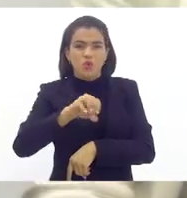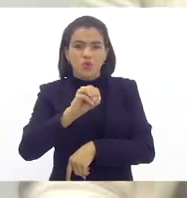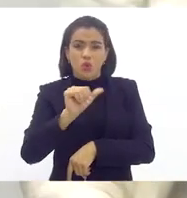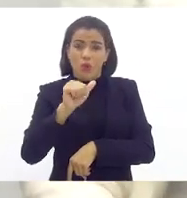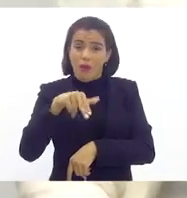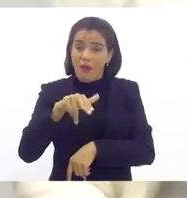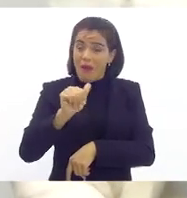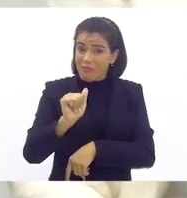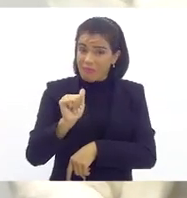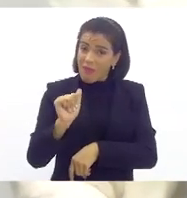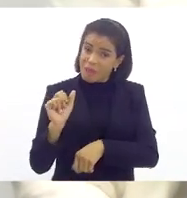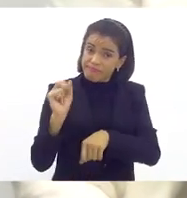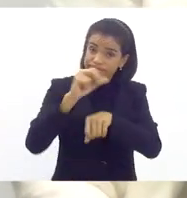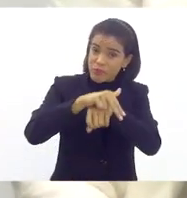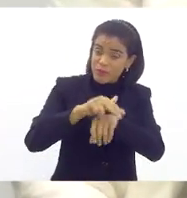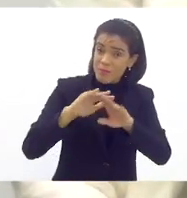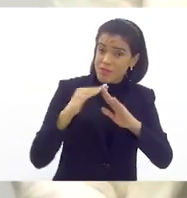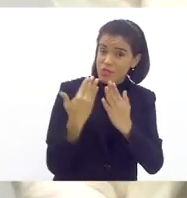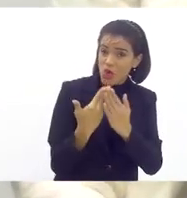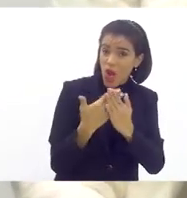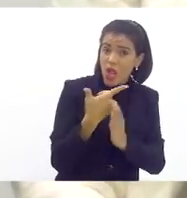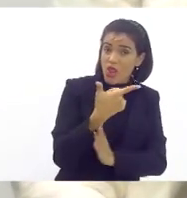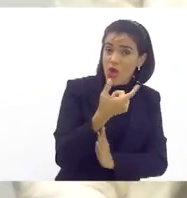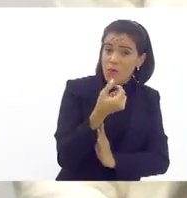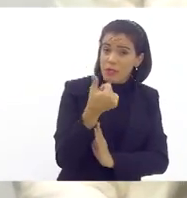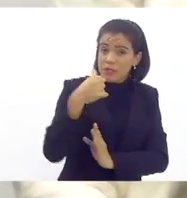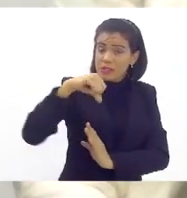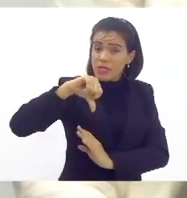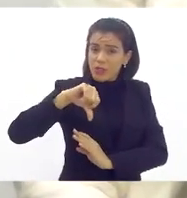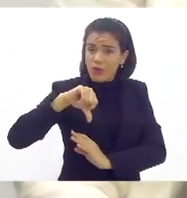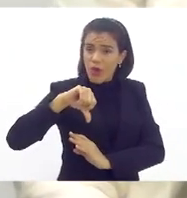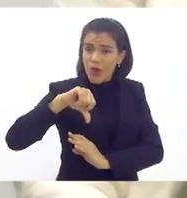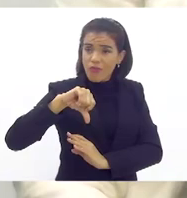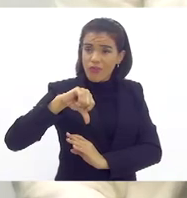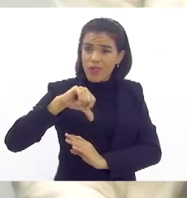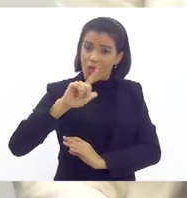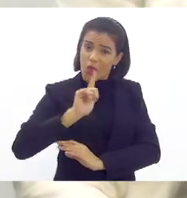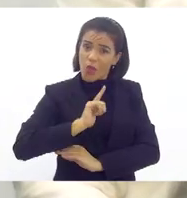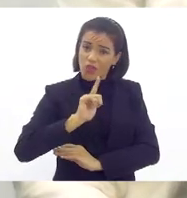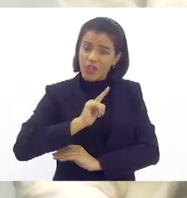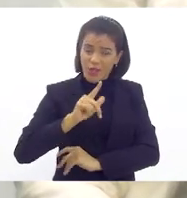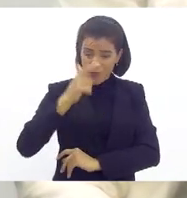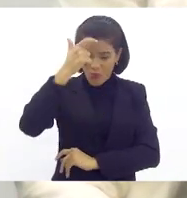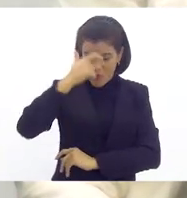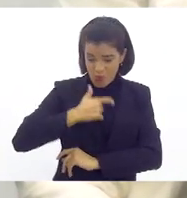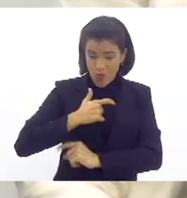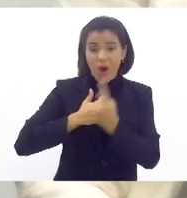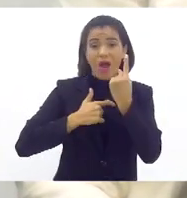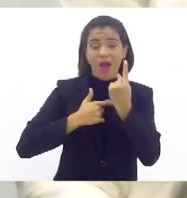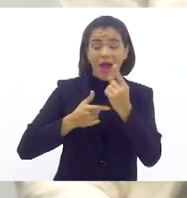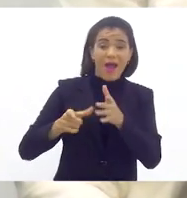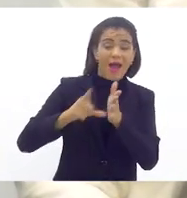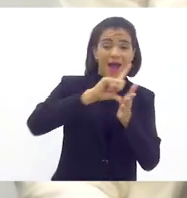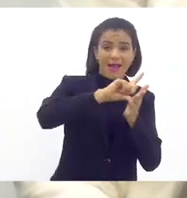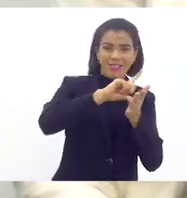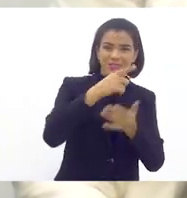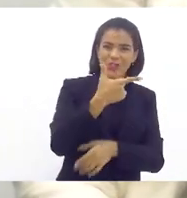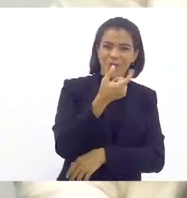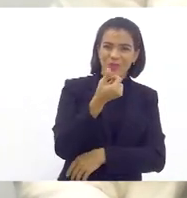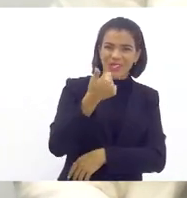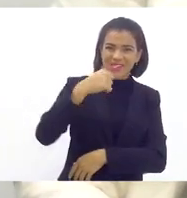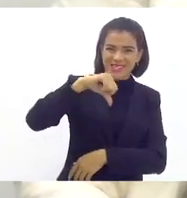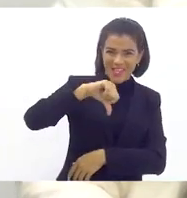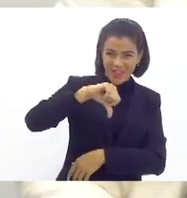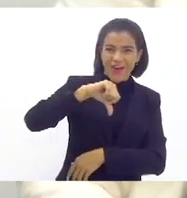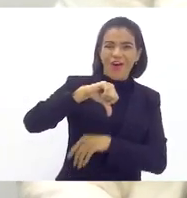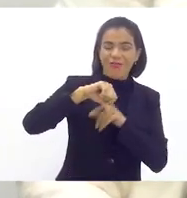minha escola em 2019 e eu entendo que eu tenho um Kaique antes e depois de 2019, principalmente entendendo que a partir